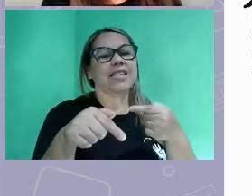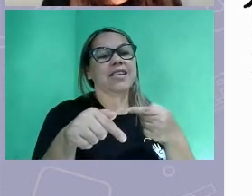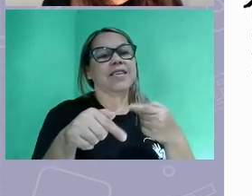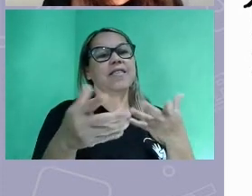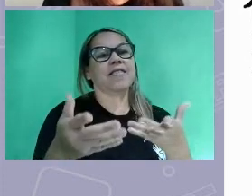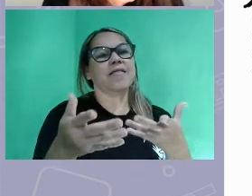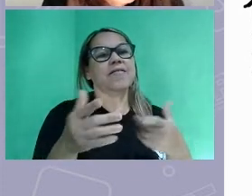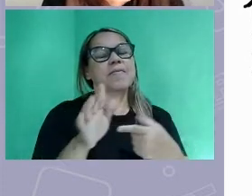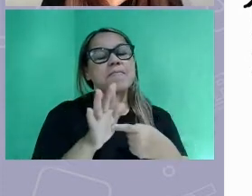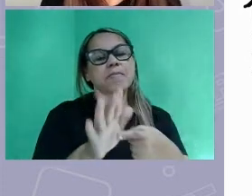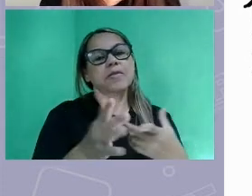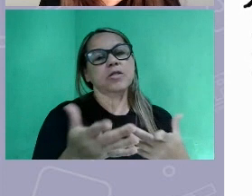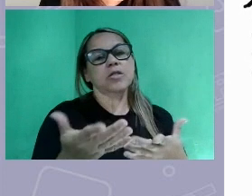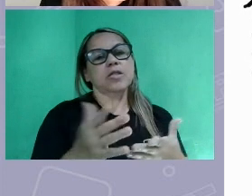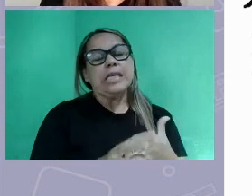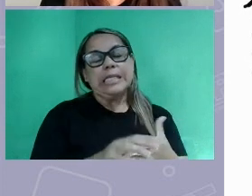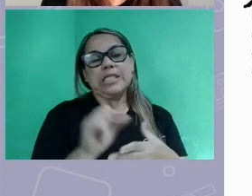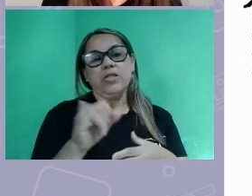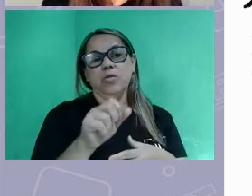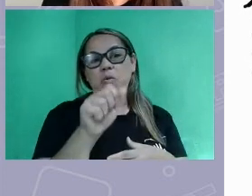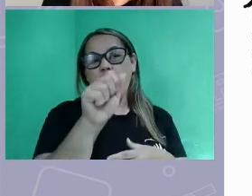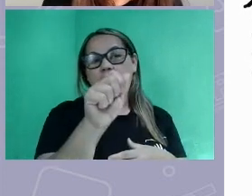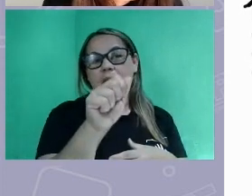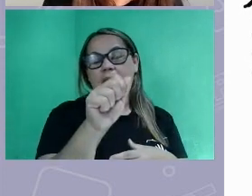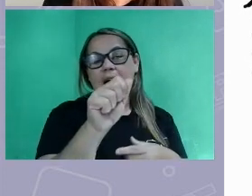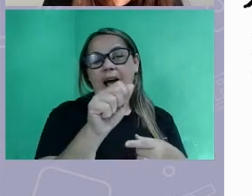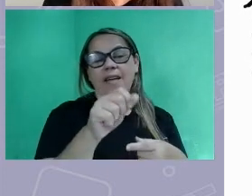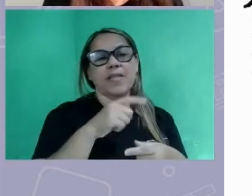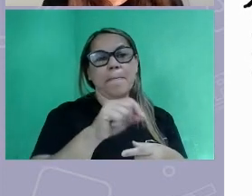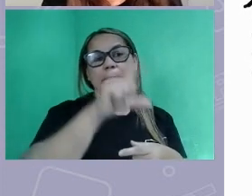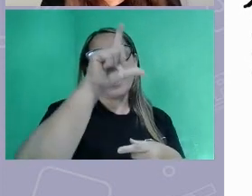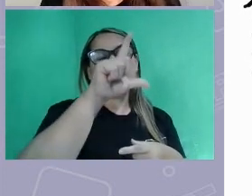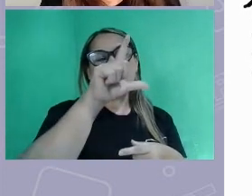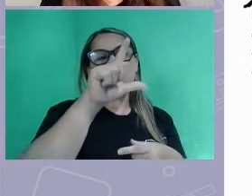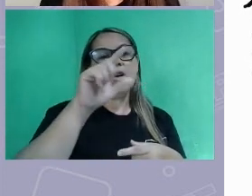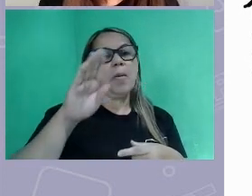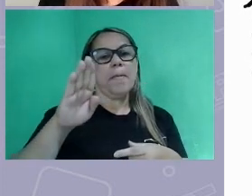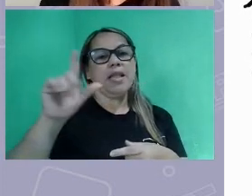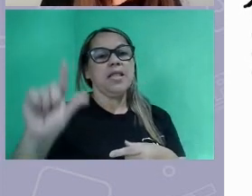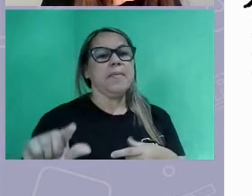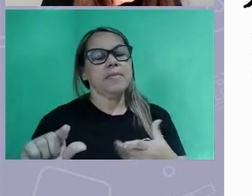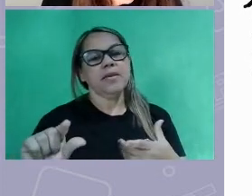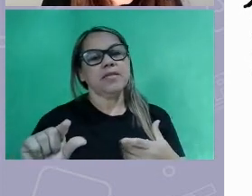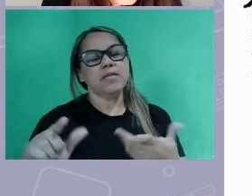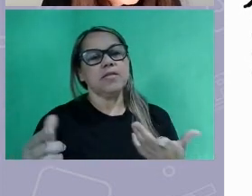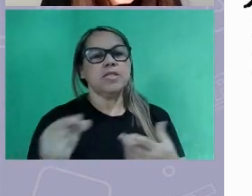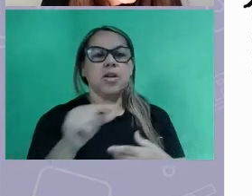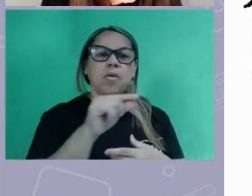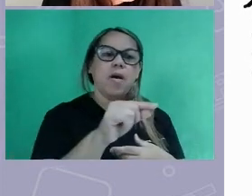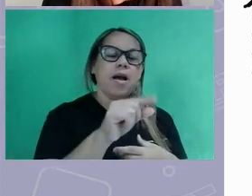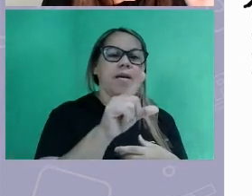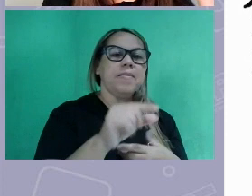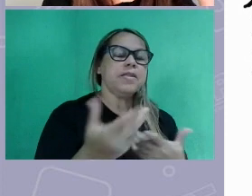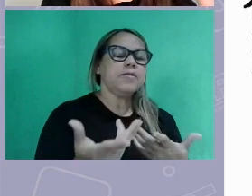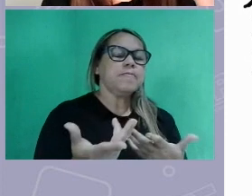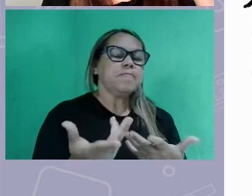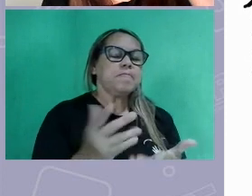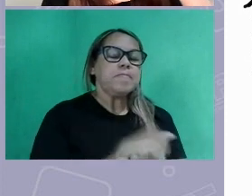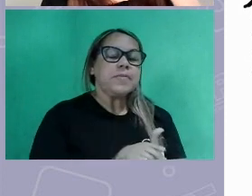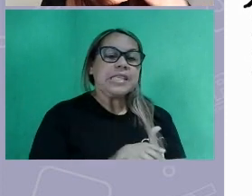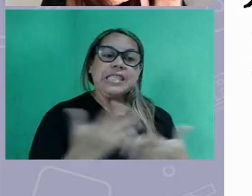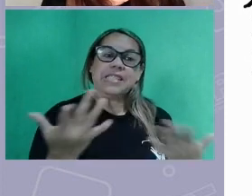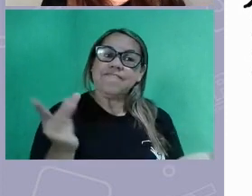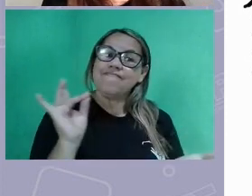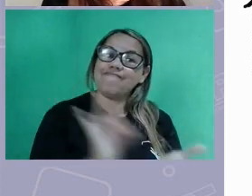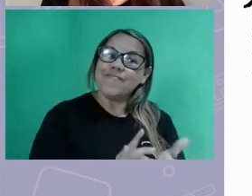sobre a dimensão se o urso A tem maior dimensão que o urso B o quezinho do urso A é menor que o quezinho do urso B então realmente